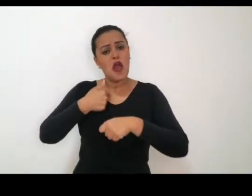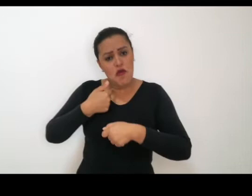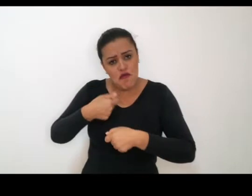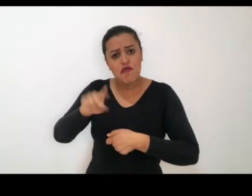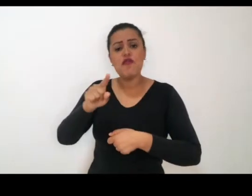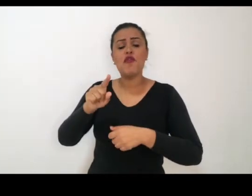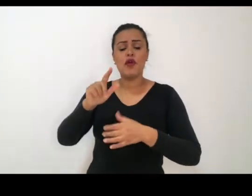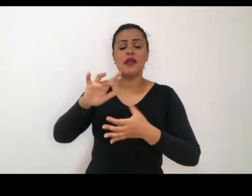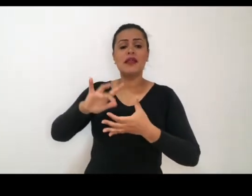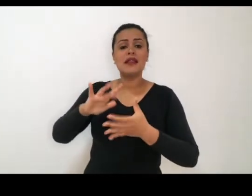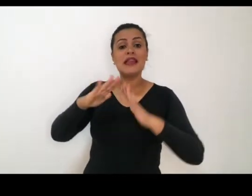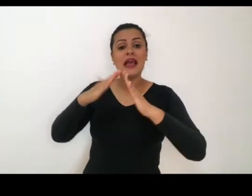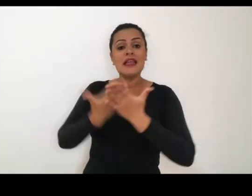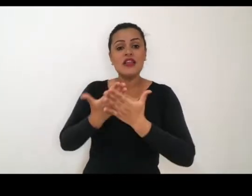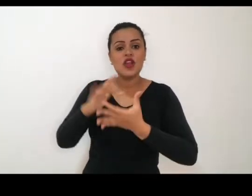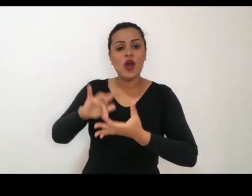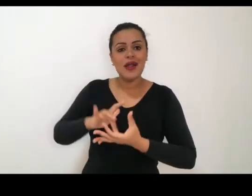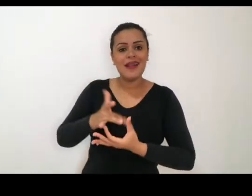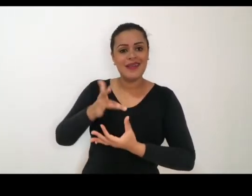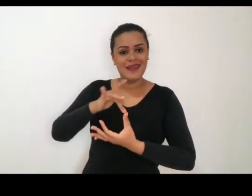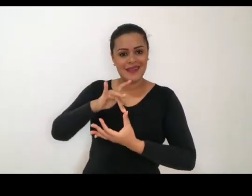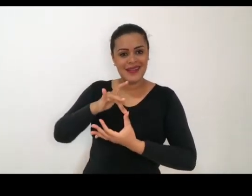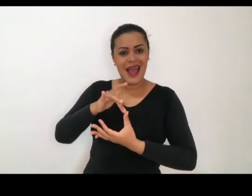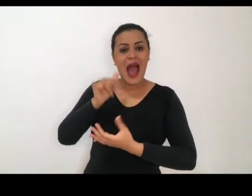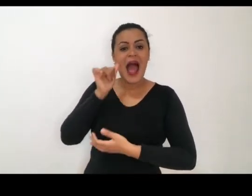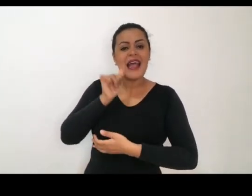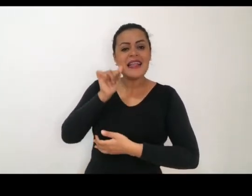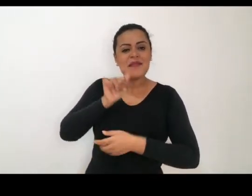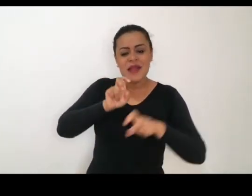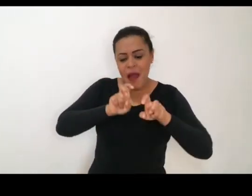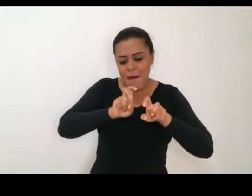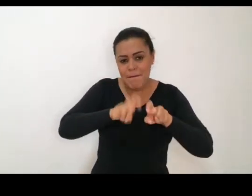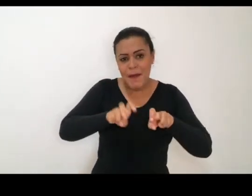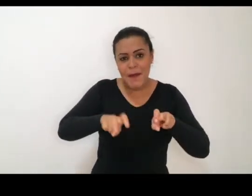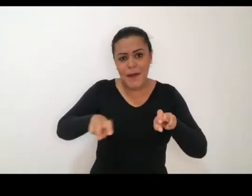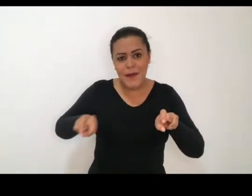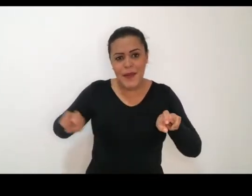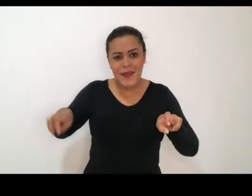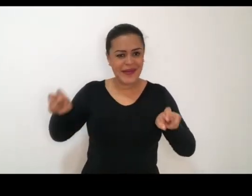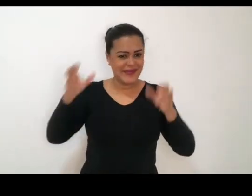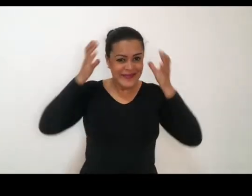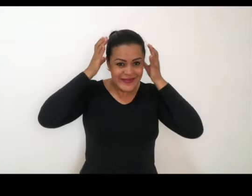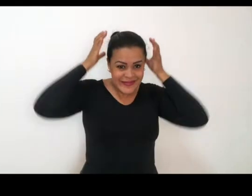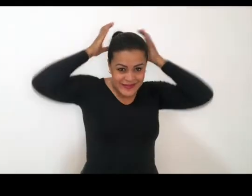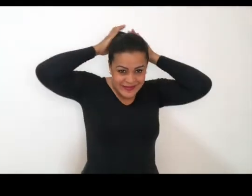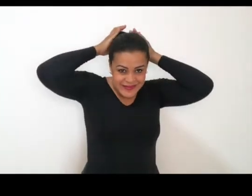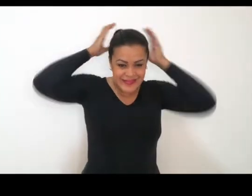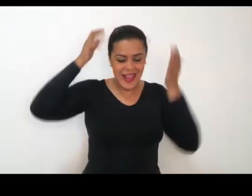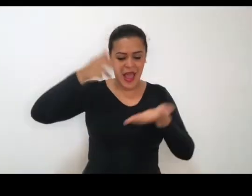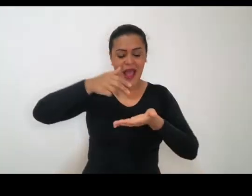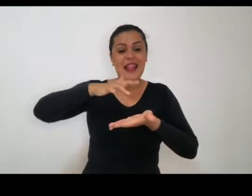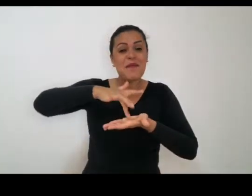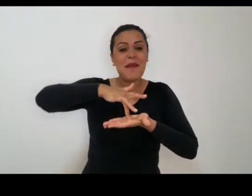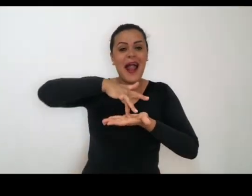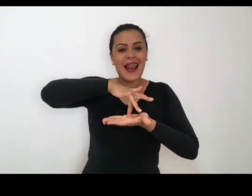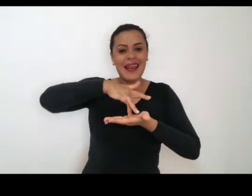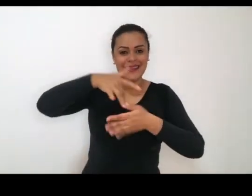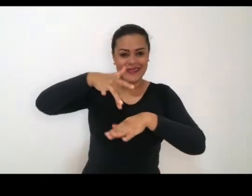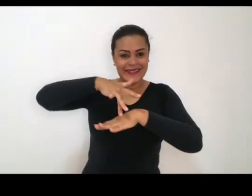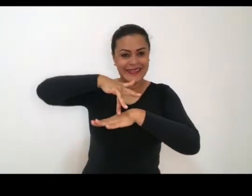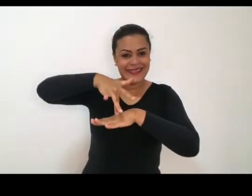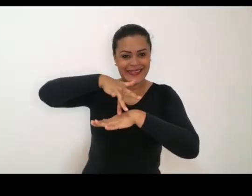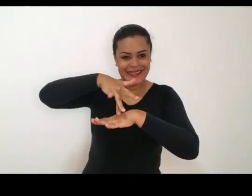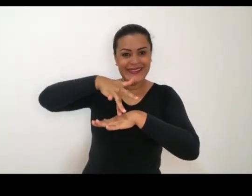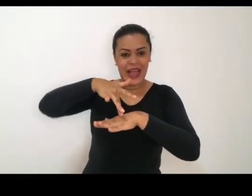lá, sentadinhas com os coquinhos na cabeça, assim, todas ali. Eu, assim, muito inocente, mostrei